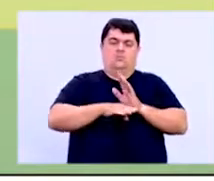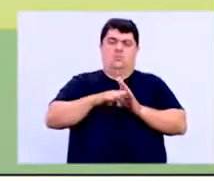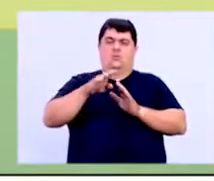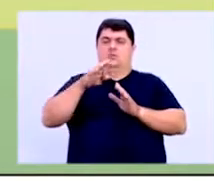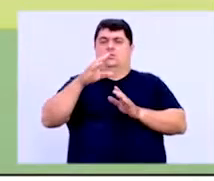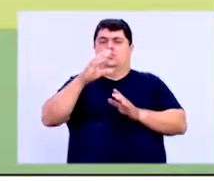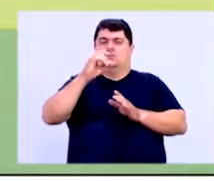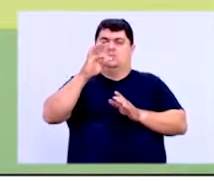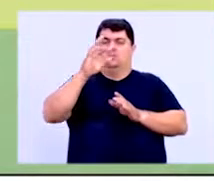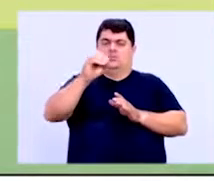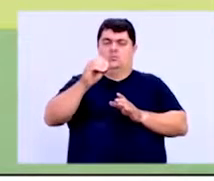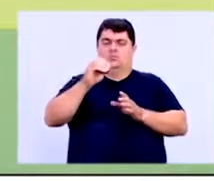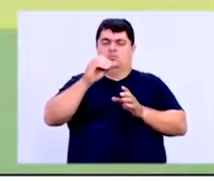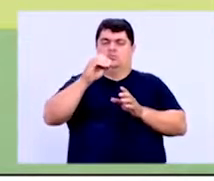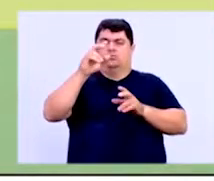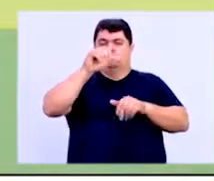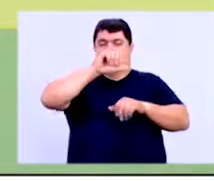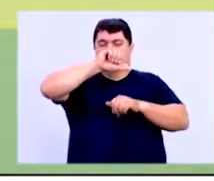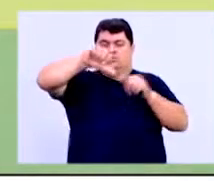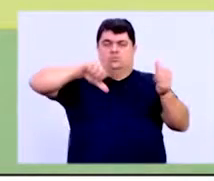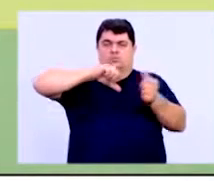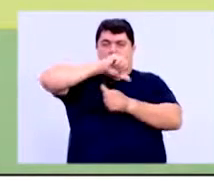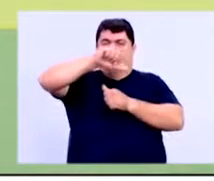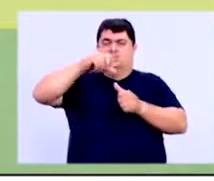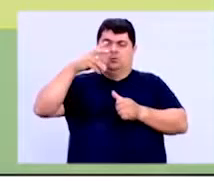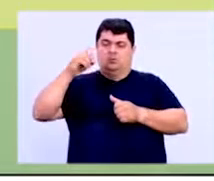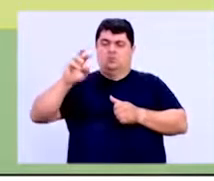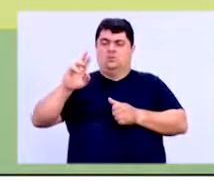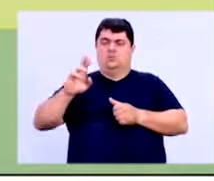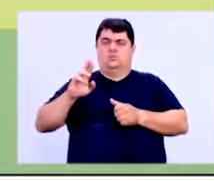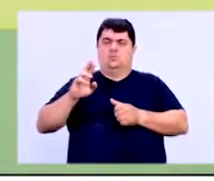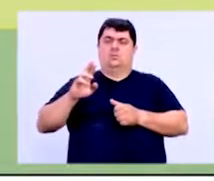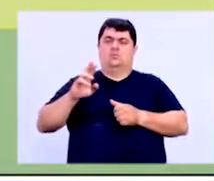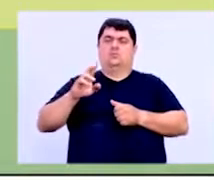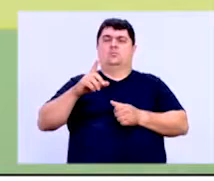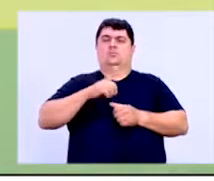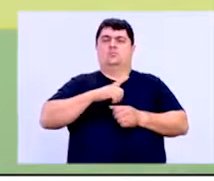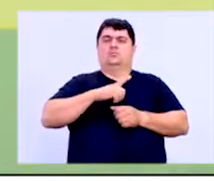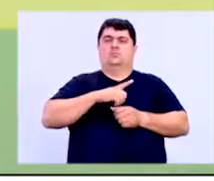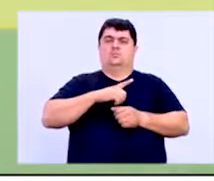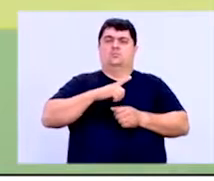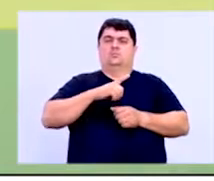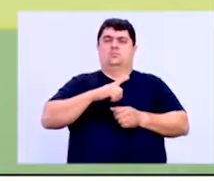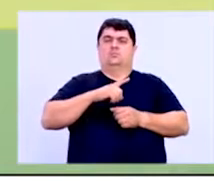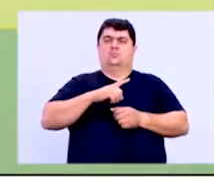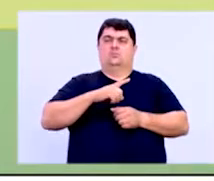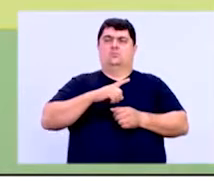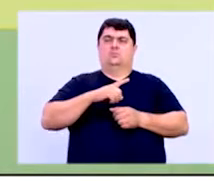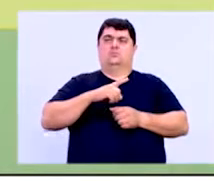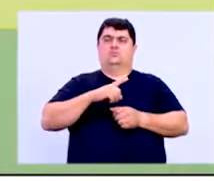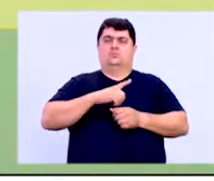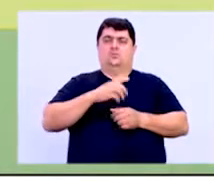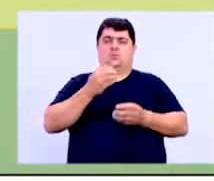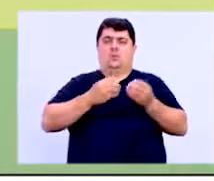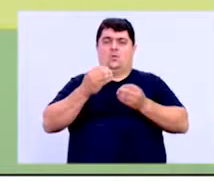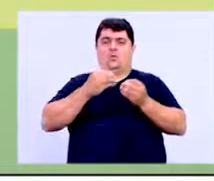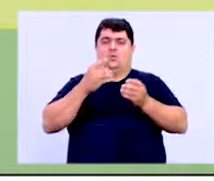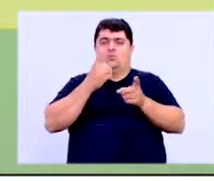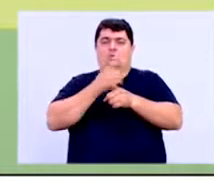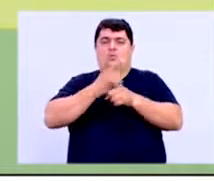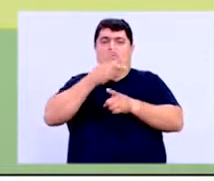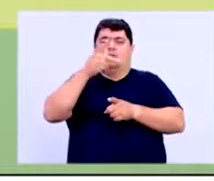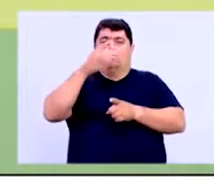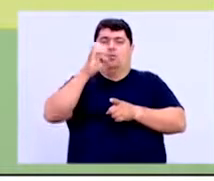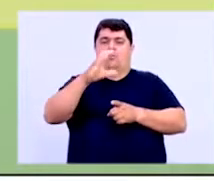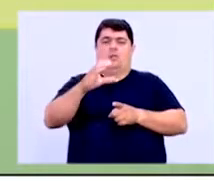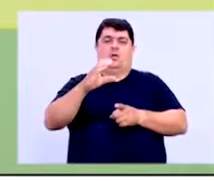os custos de despesas variáveis. Achamos a margem de contribuição, 50, né? Então, vamos lá. Como é que acha o PEC? Custos e despesas